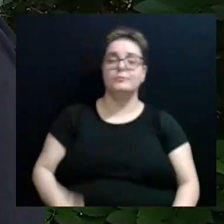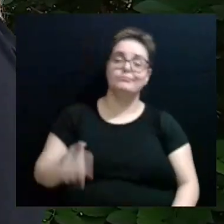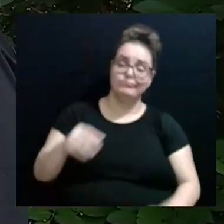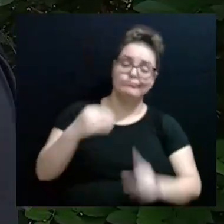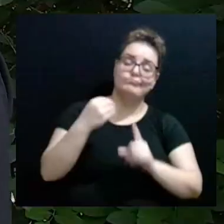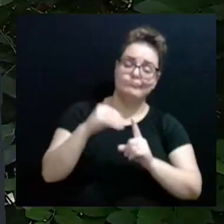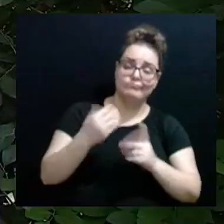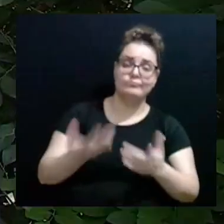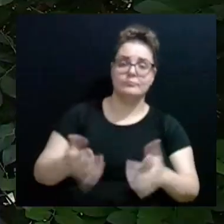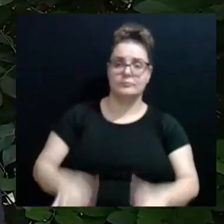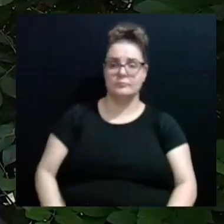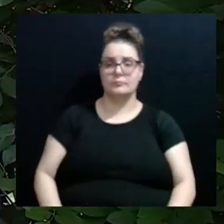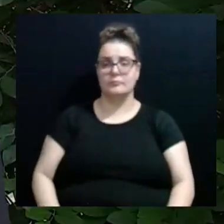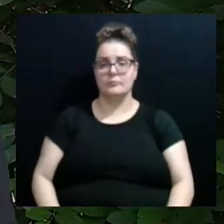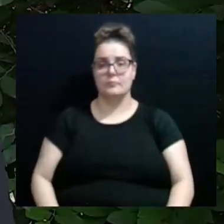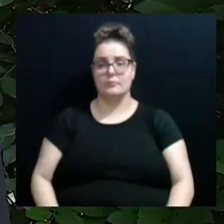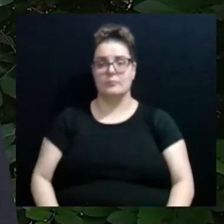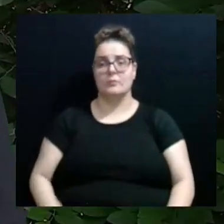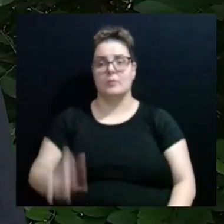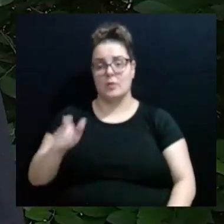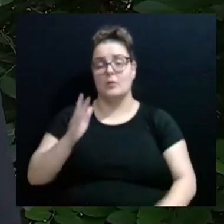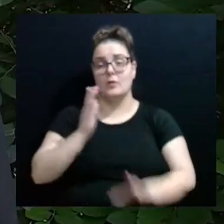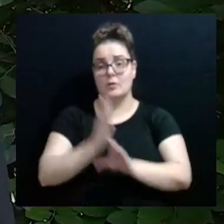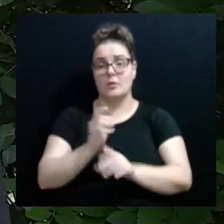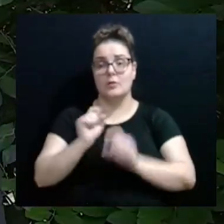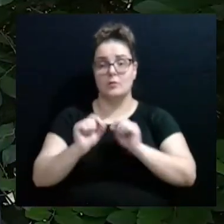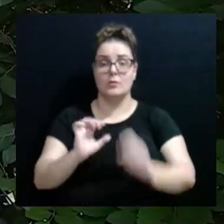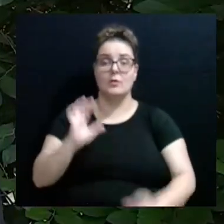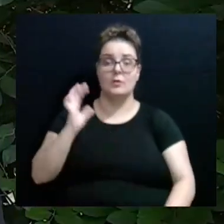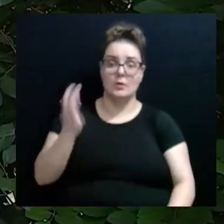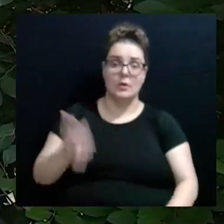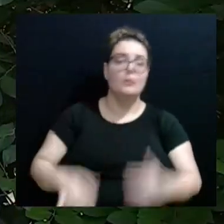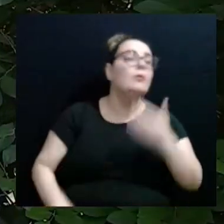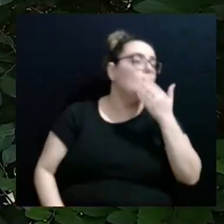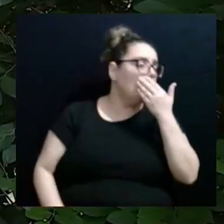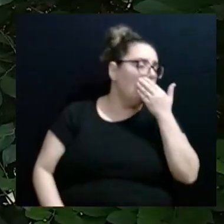acaba encontrando e o que acontece muitas vezes na casa das pessoas?